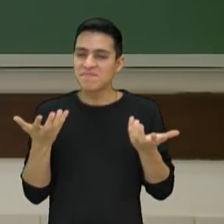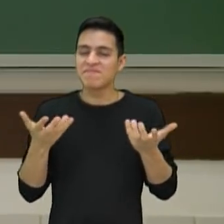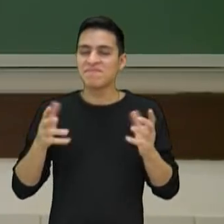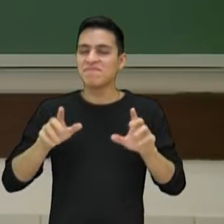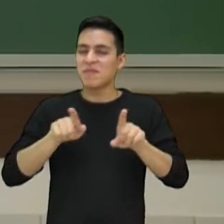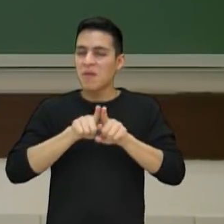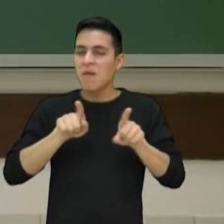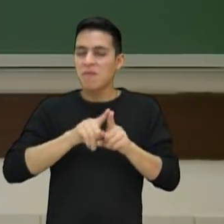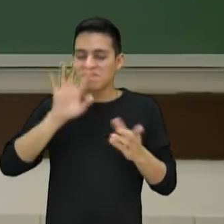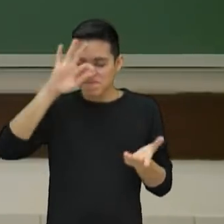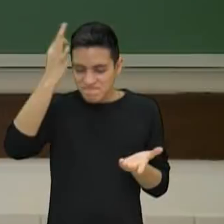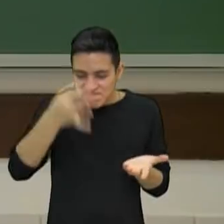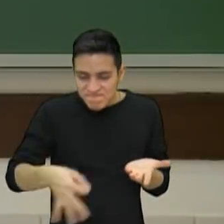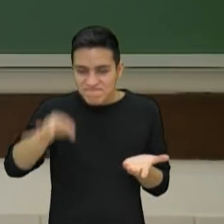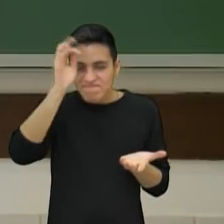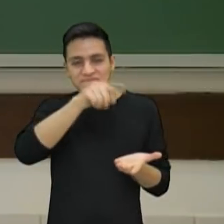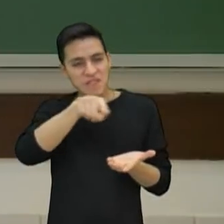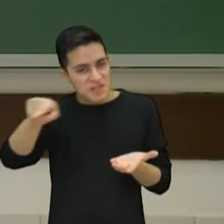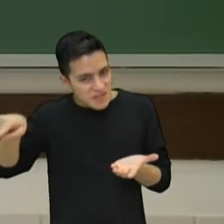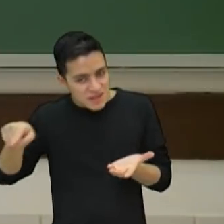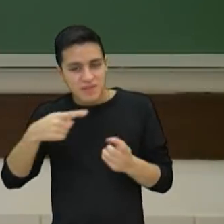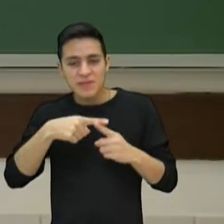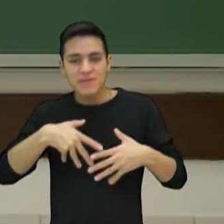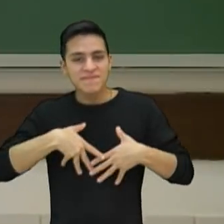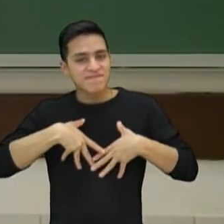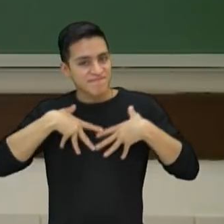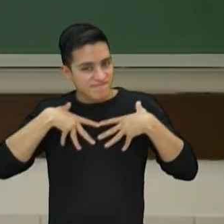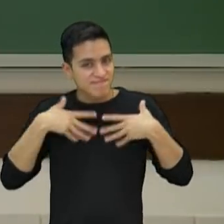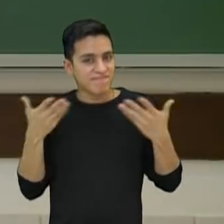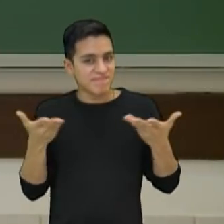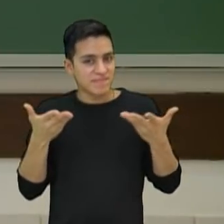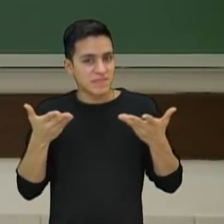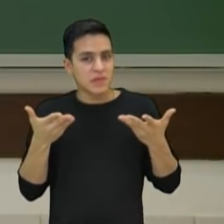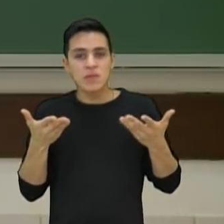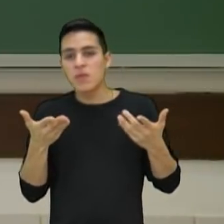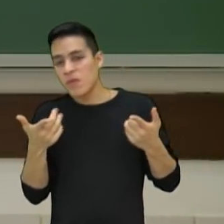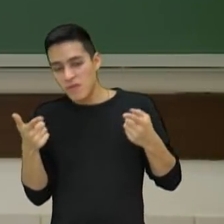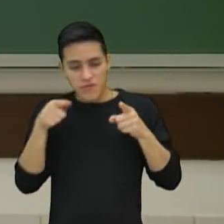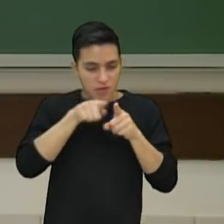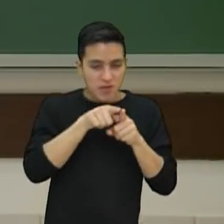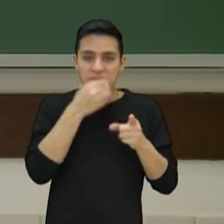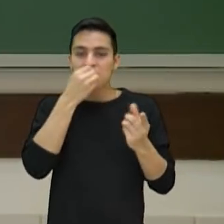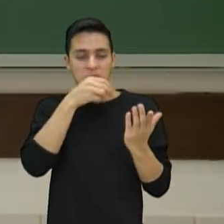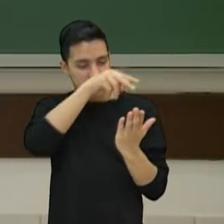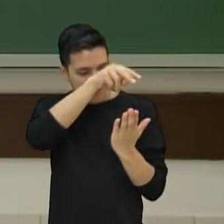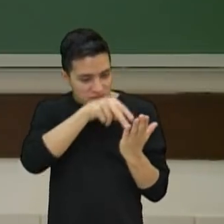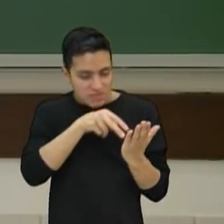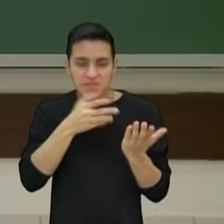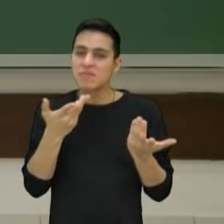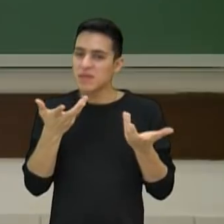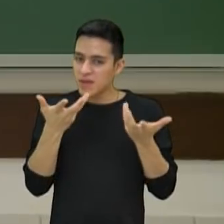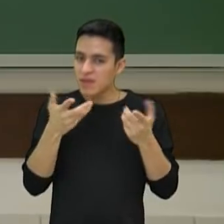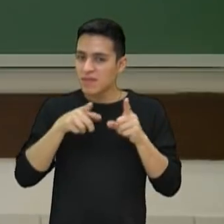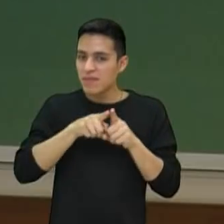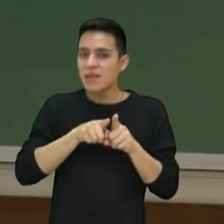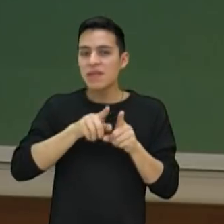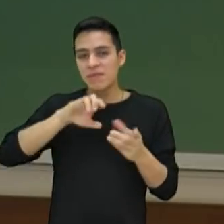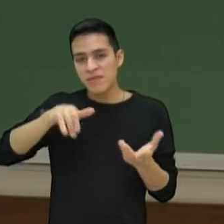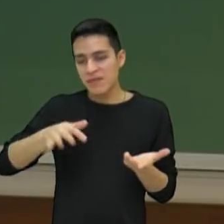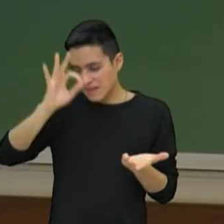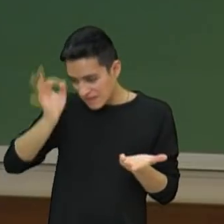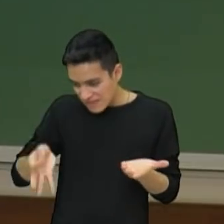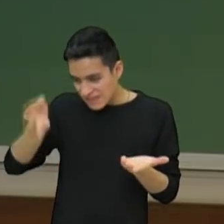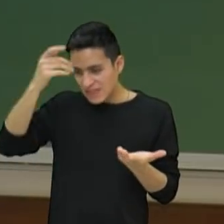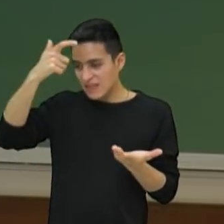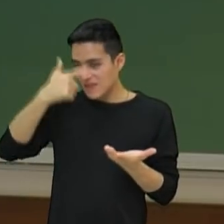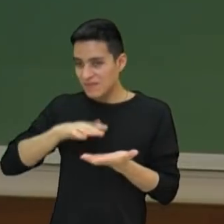que nessa empreitada, né? Eu sou um entusiasta do reavivamento da boa leitura, né? Permita-me também tirar o chapéu para o meu querido colega que